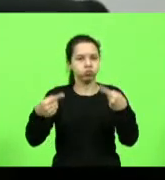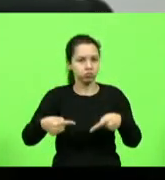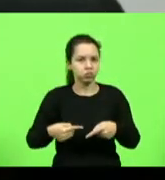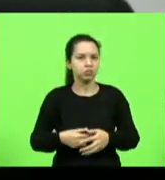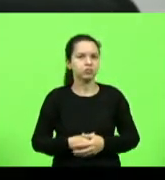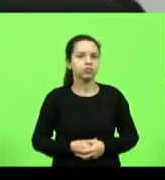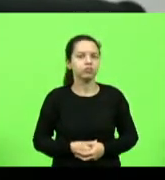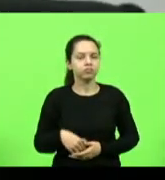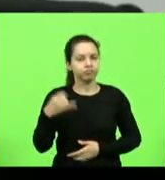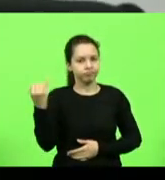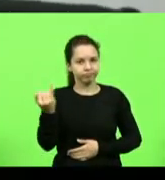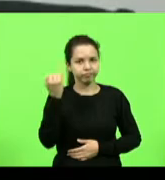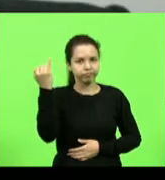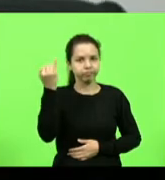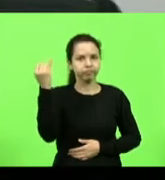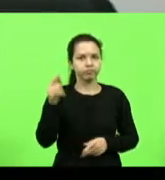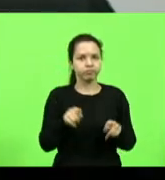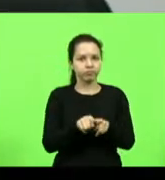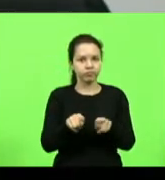fico